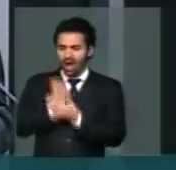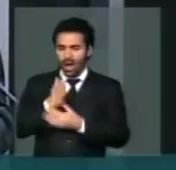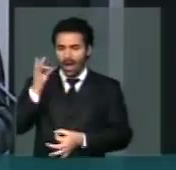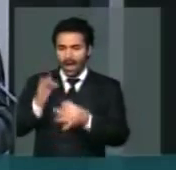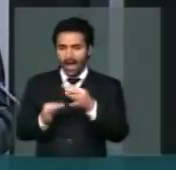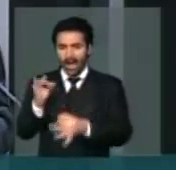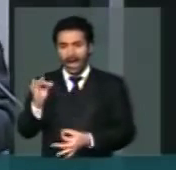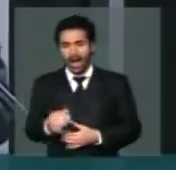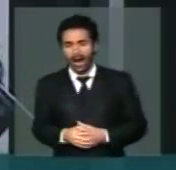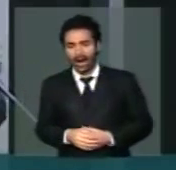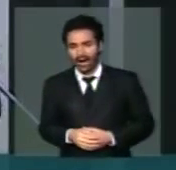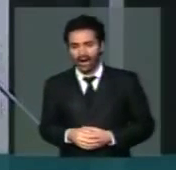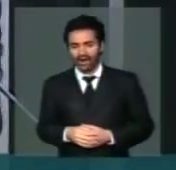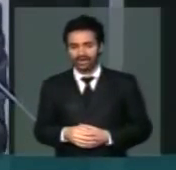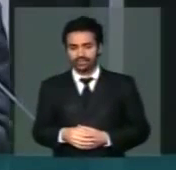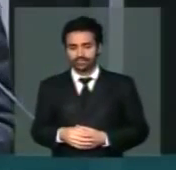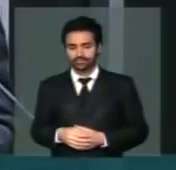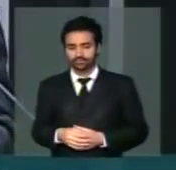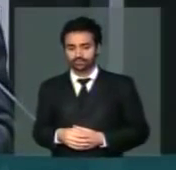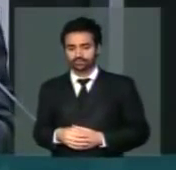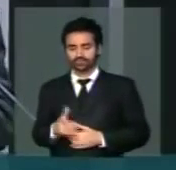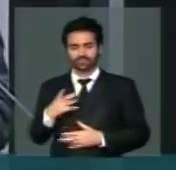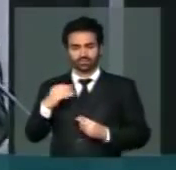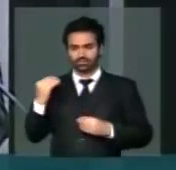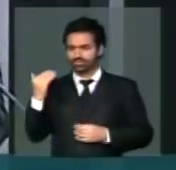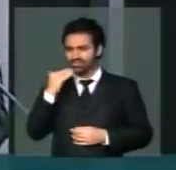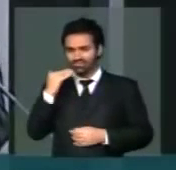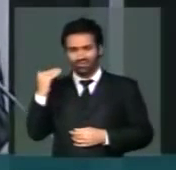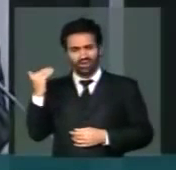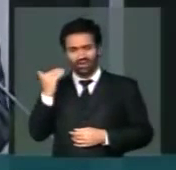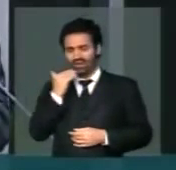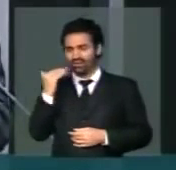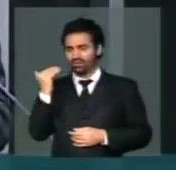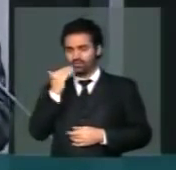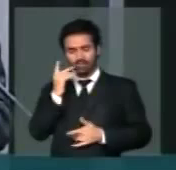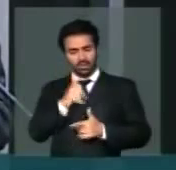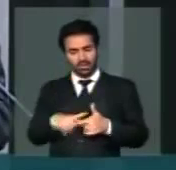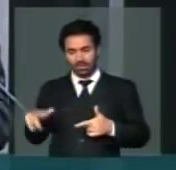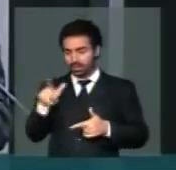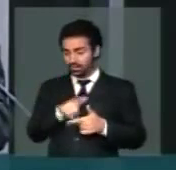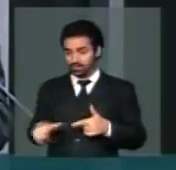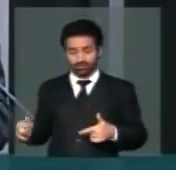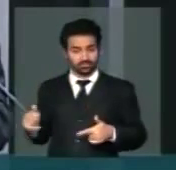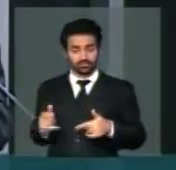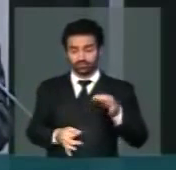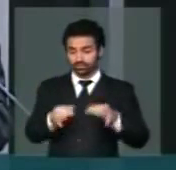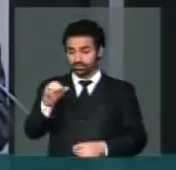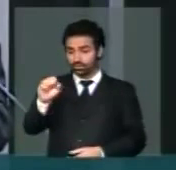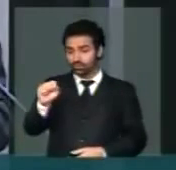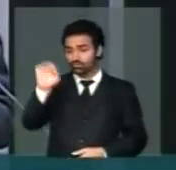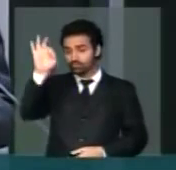são julgados. Será que não há falhas também aí gravíssimas?